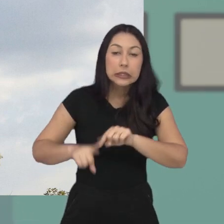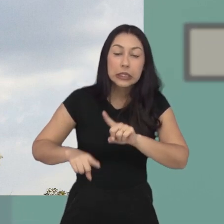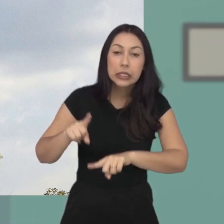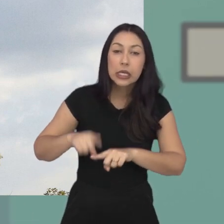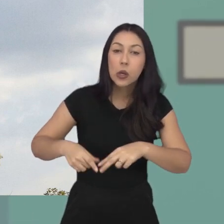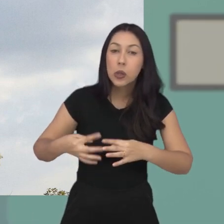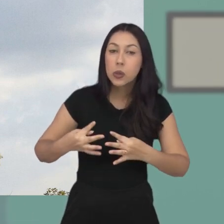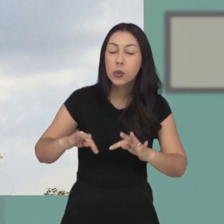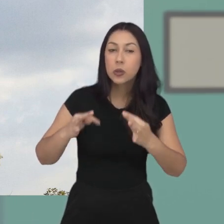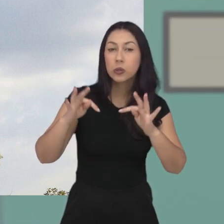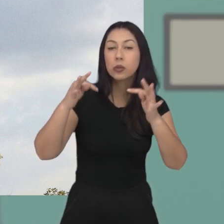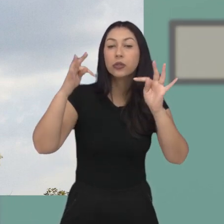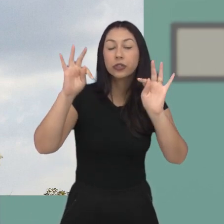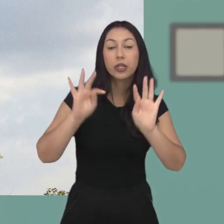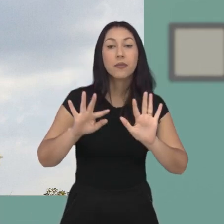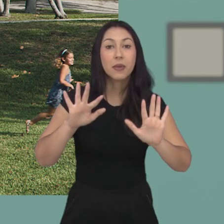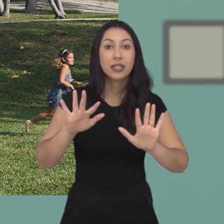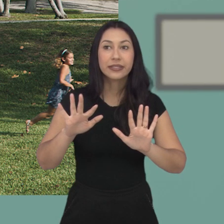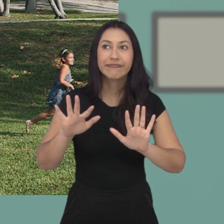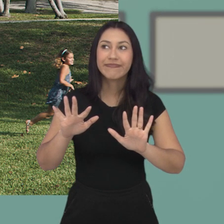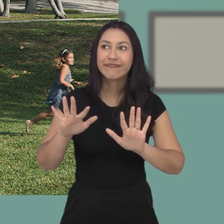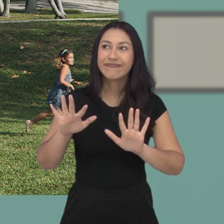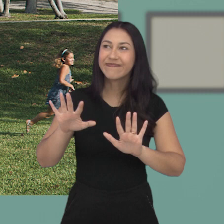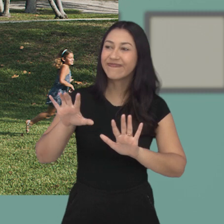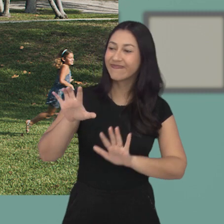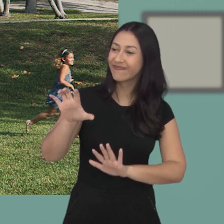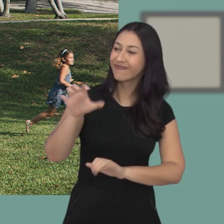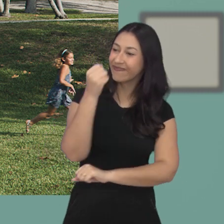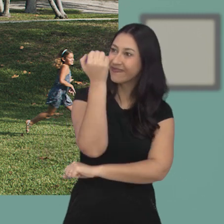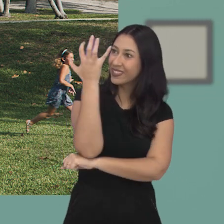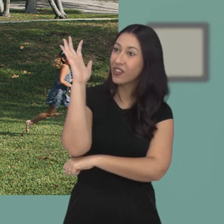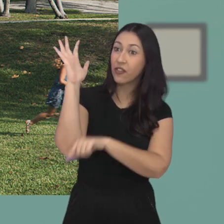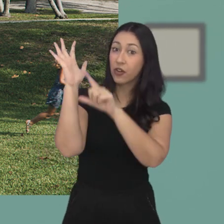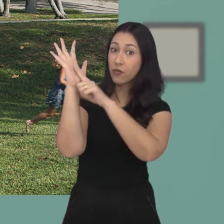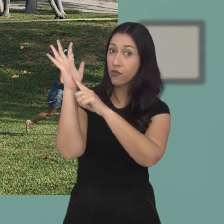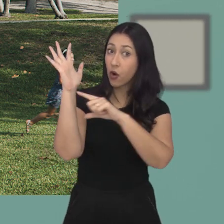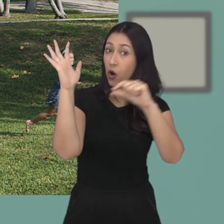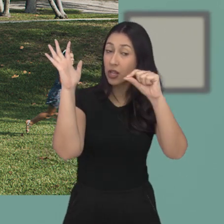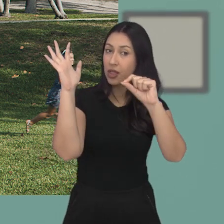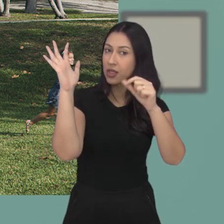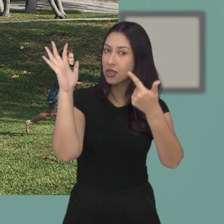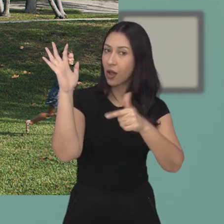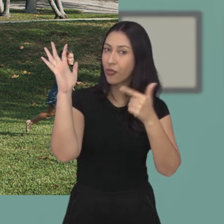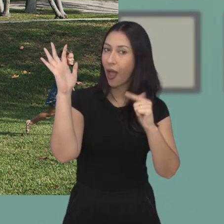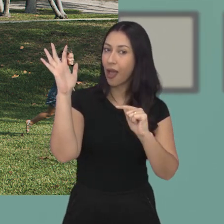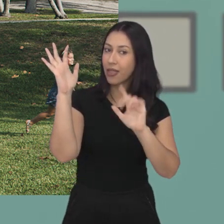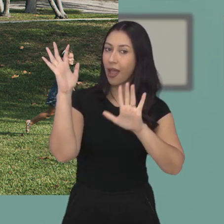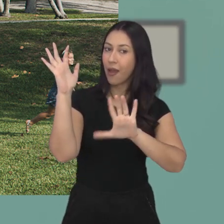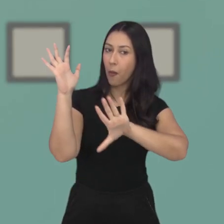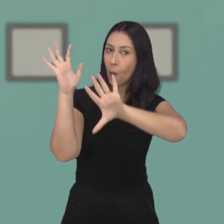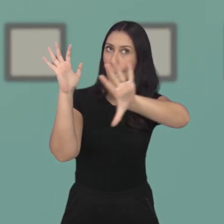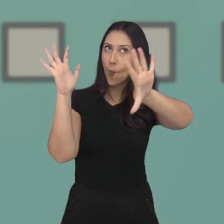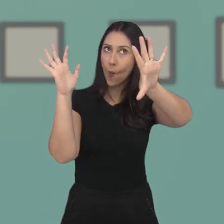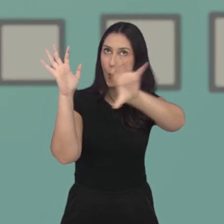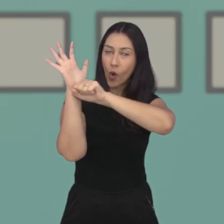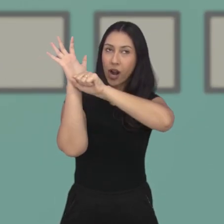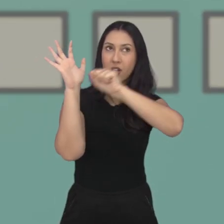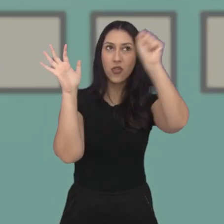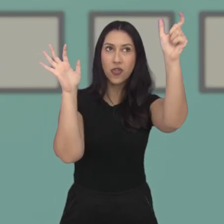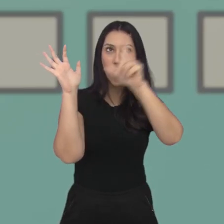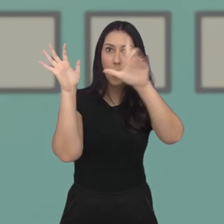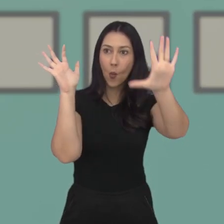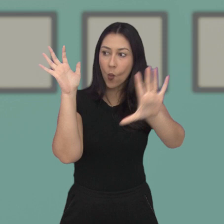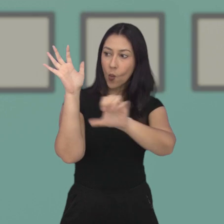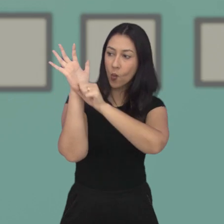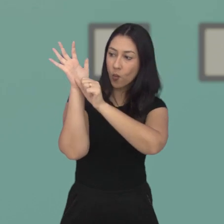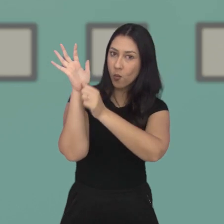uma ferramenta tecnológica, mas ela tem formato de árvore. Ao invés de ter folhas, ela tem placas solares. Então, com a energia solar,